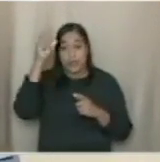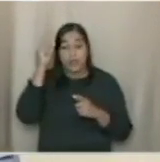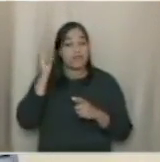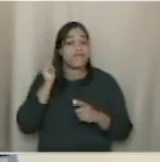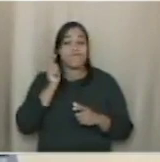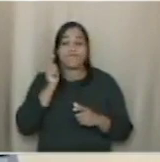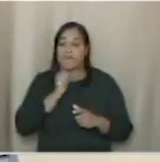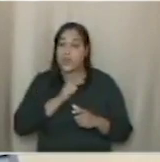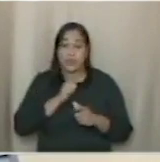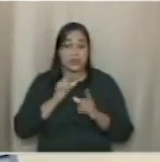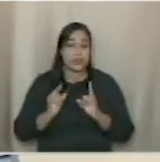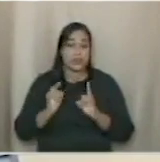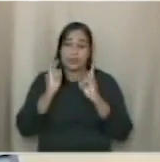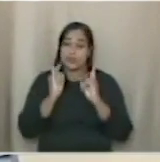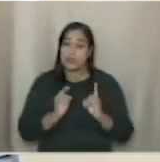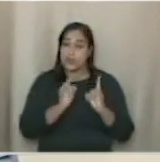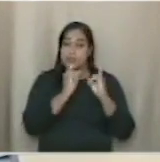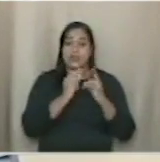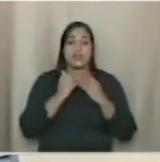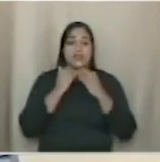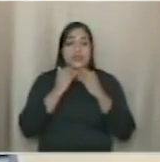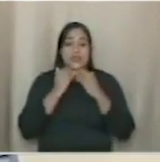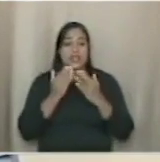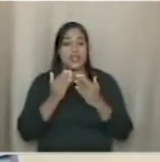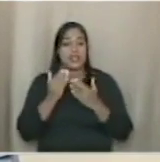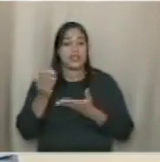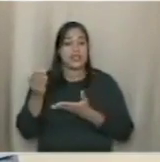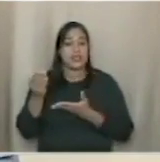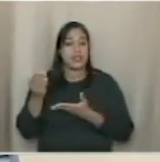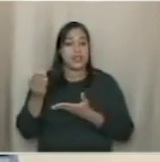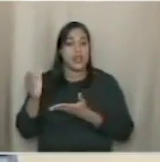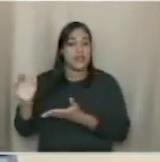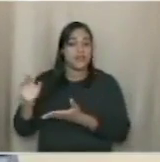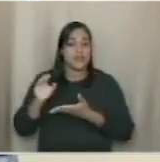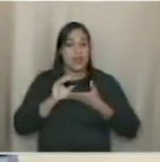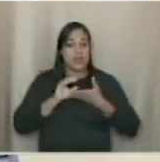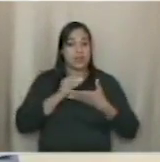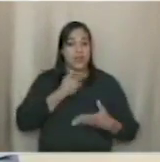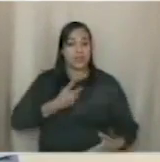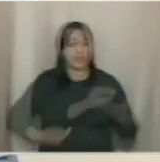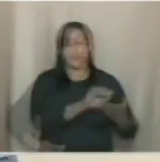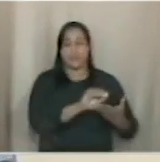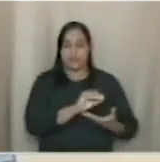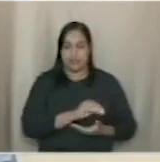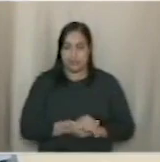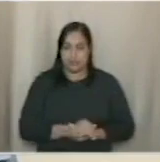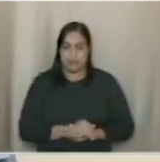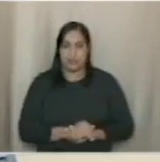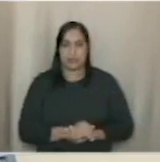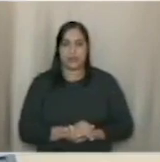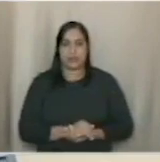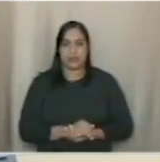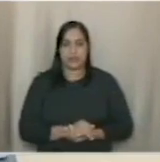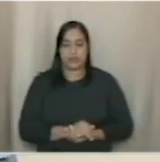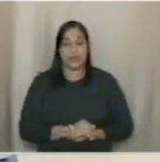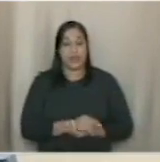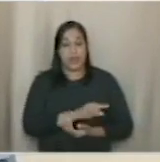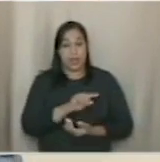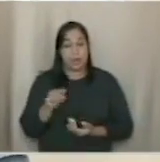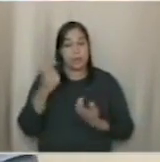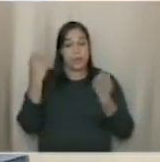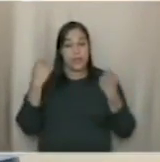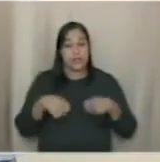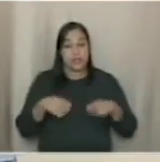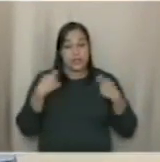fazer habitacional sem a contrapartida do governo federal. Aliás, nenhum fez. Por fim, tem que entender que o